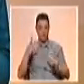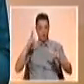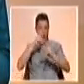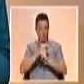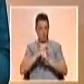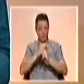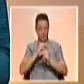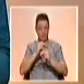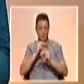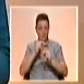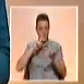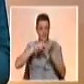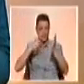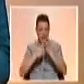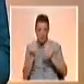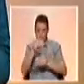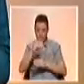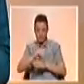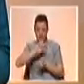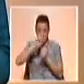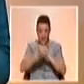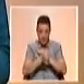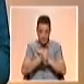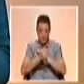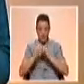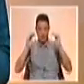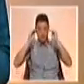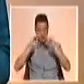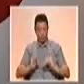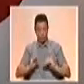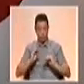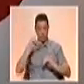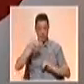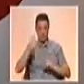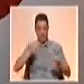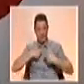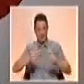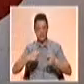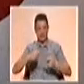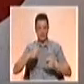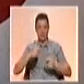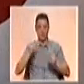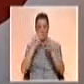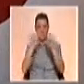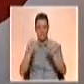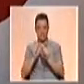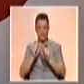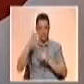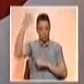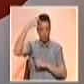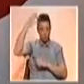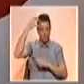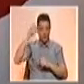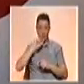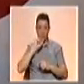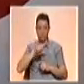novas instalações que podem ser colocadas para reduzir a saída da água. O próprio sistema de chuveiro pode ser mais ou menos